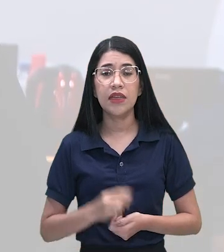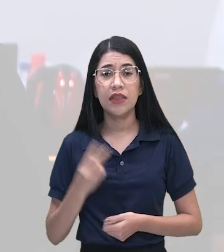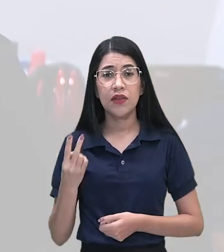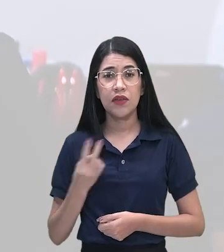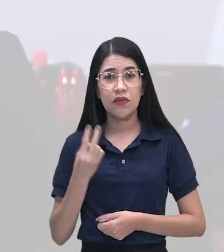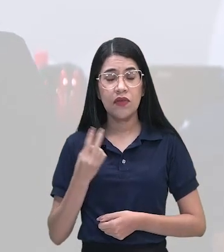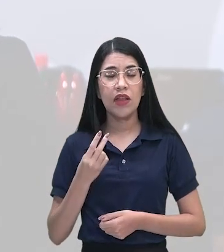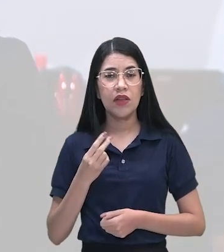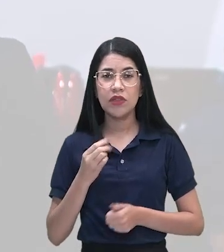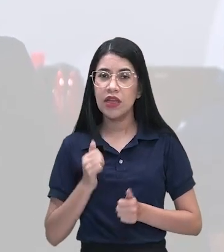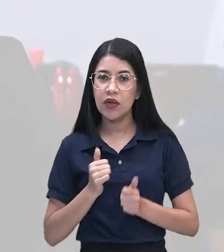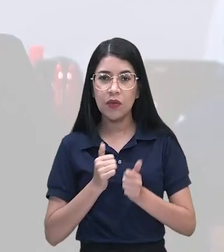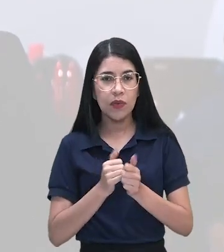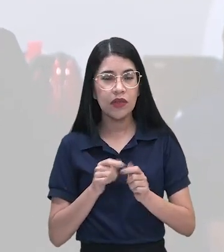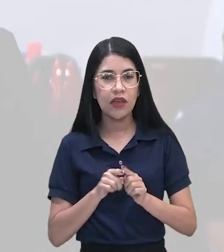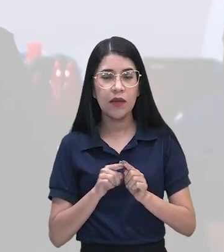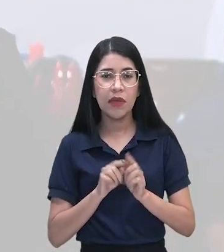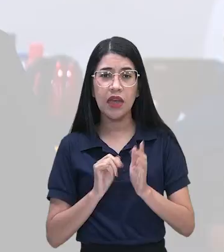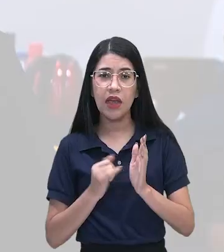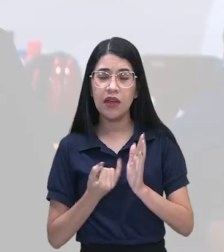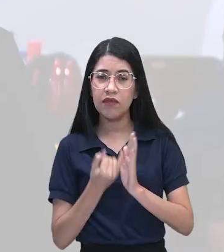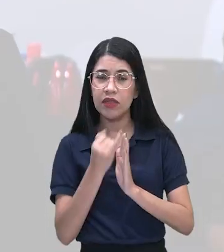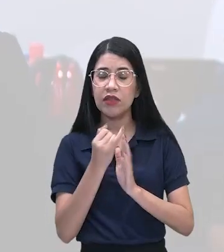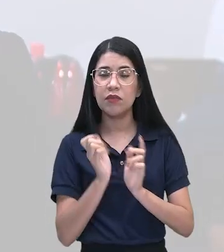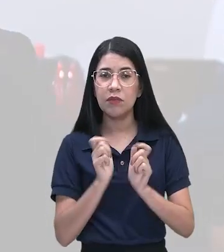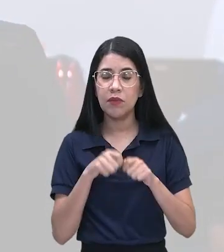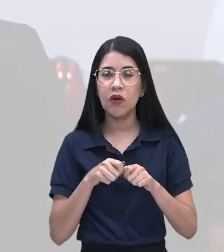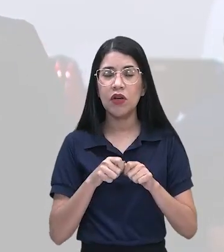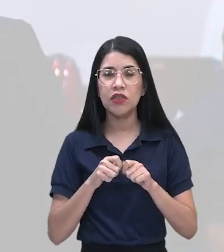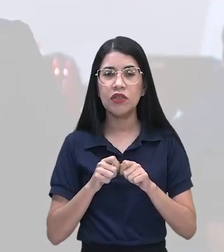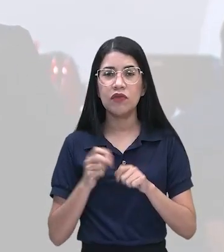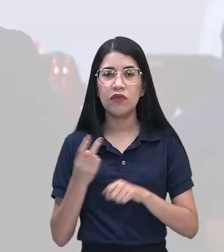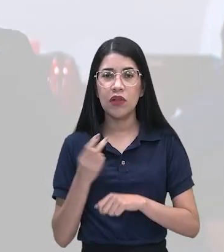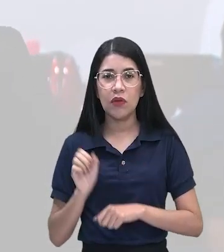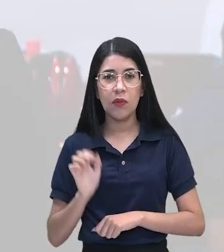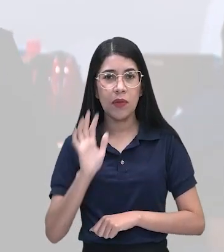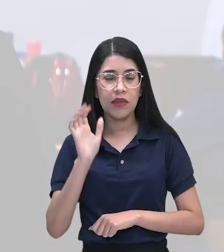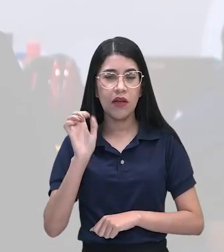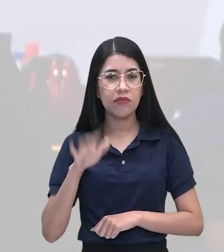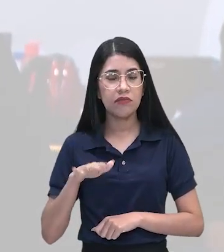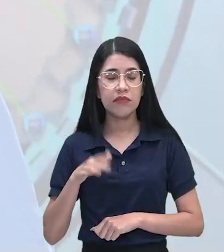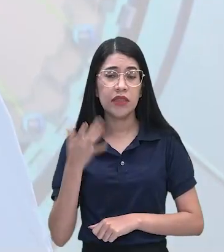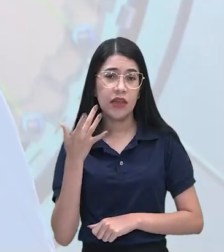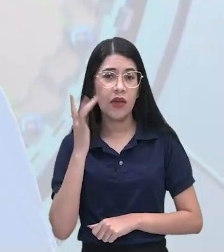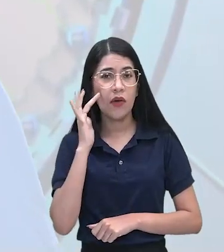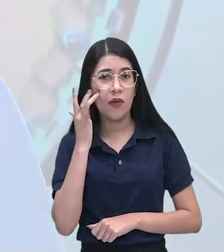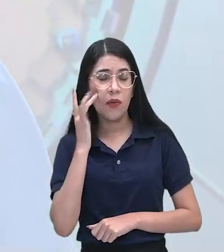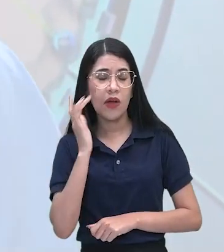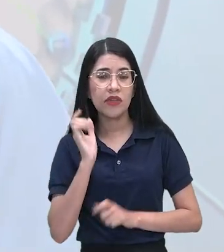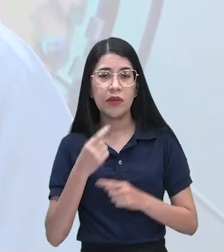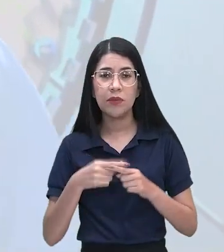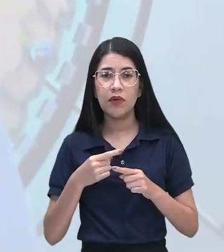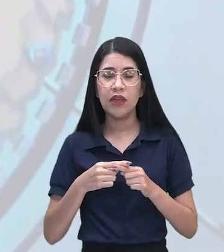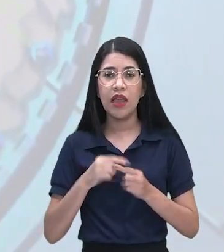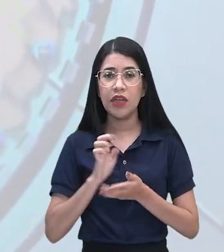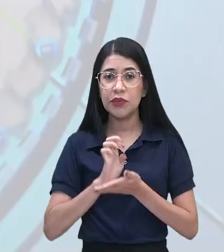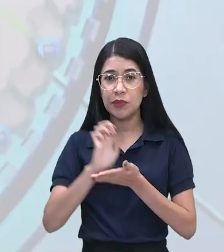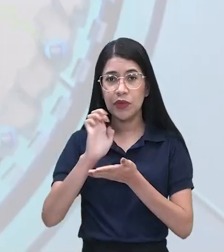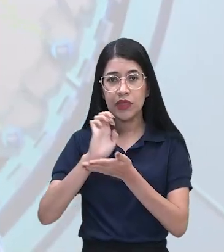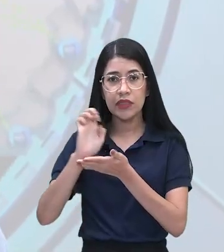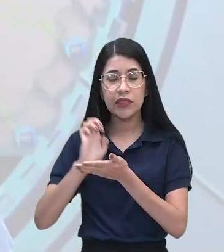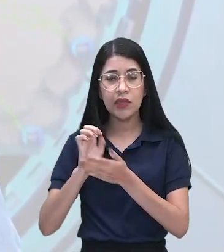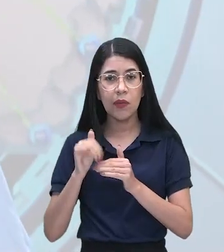Os preços, né, acompanham aí a inflação, que pode levar tanto ao aumento quanto à diminuição do seu valor. Assim, eu acredito que seja por conta